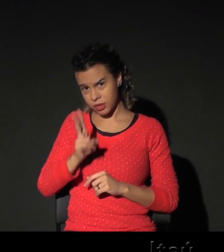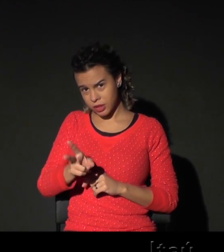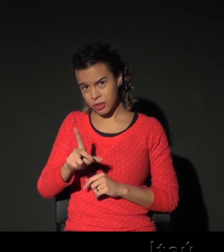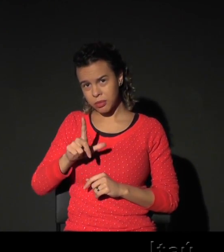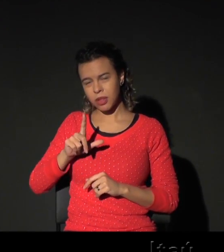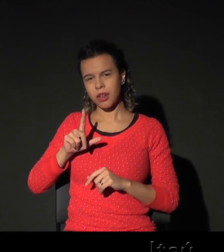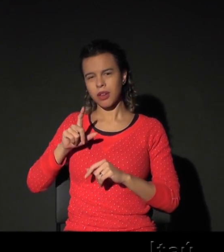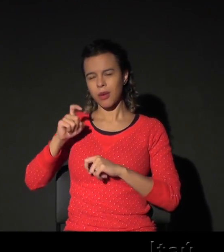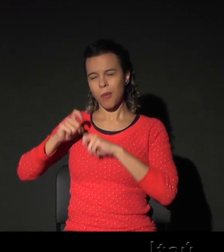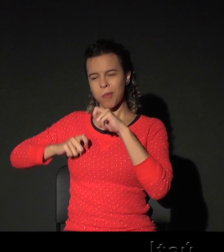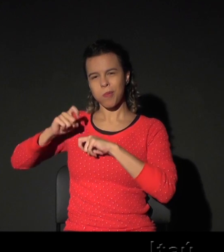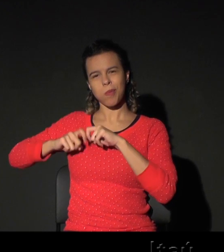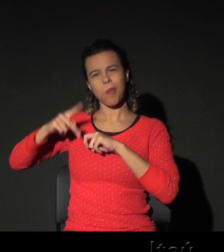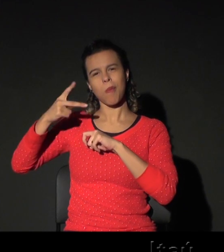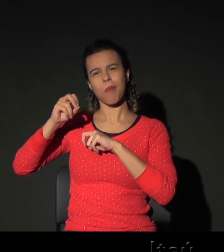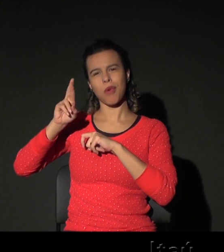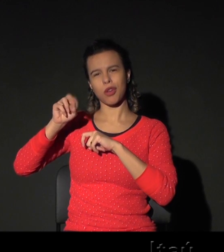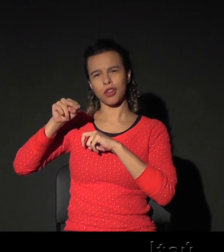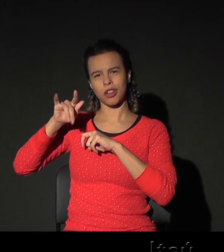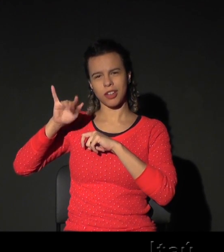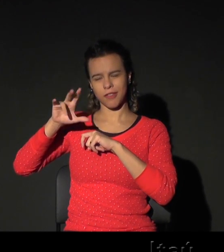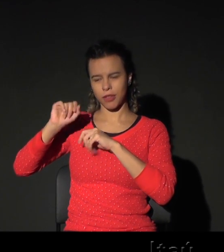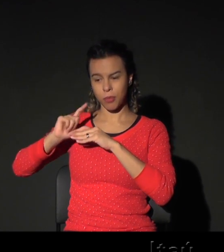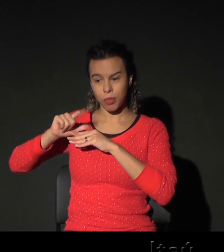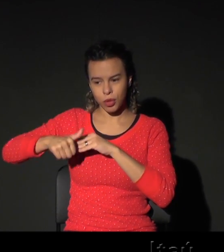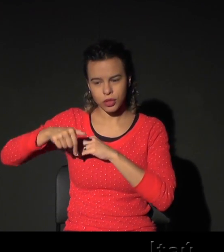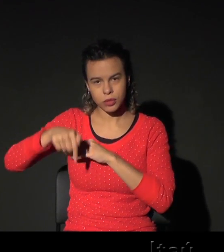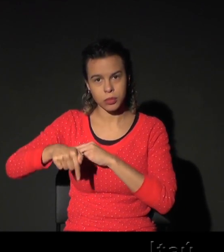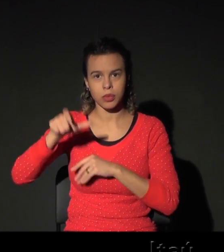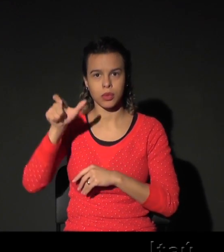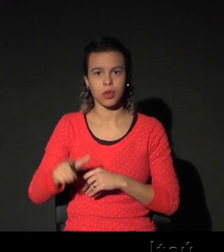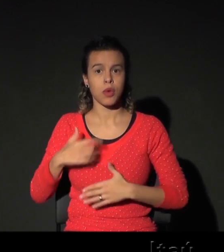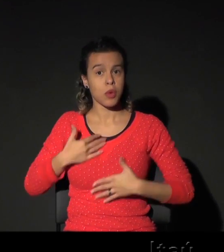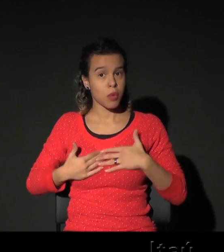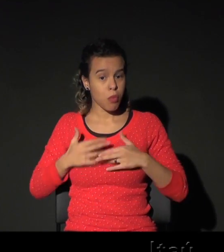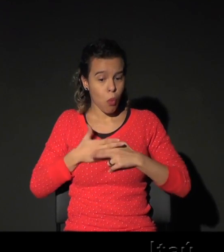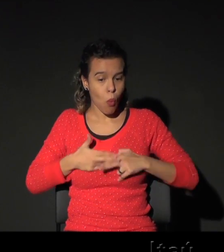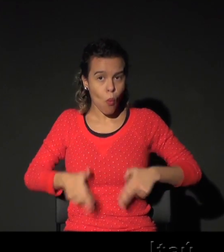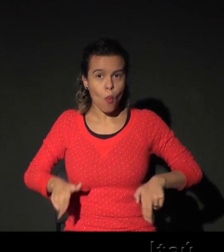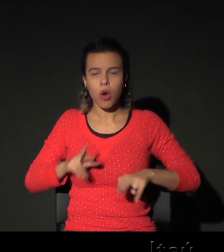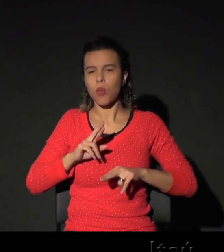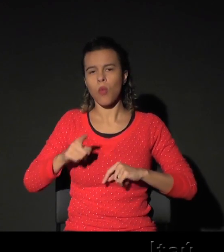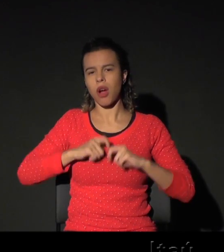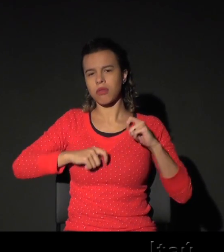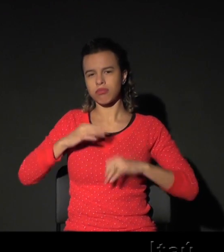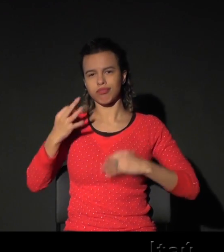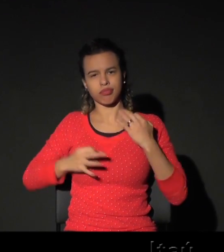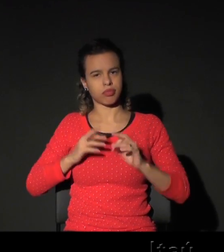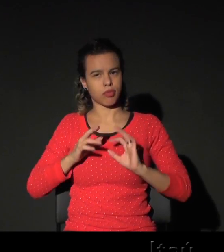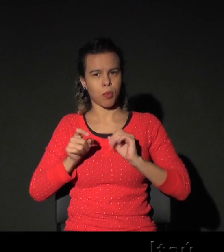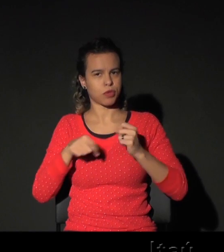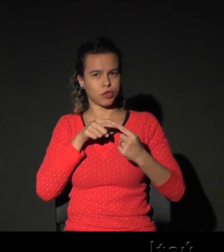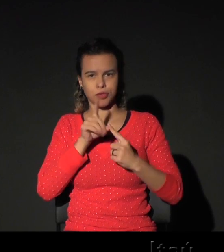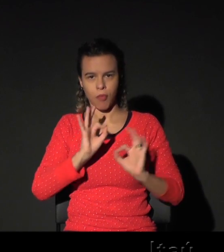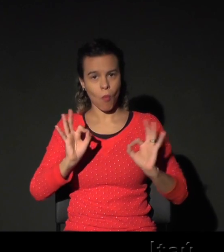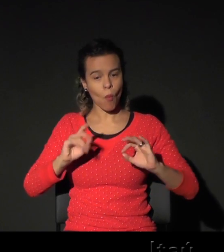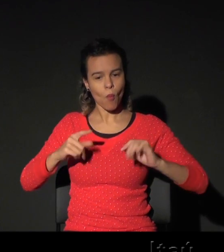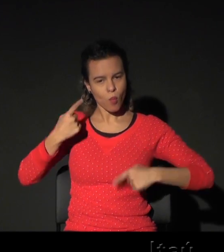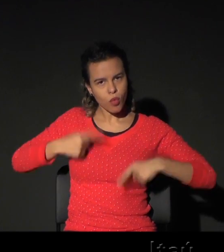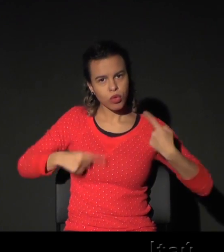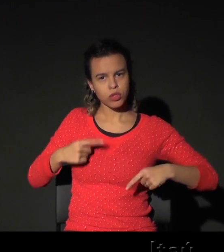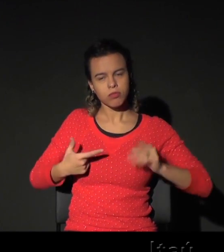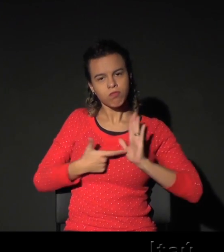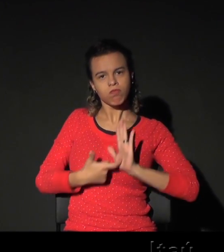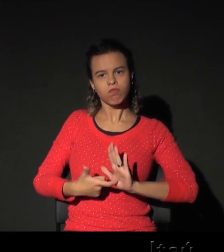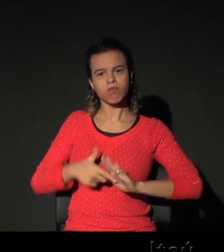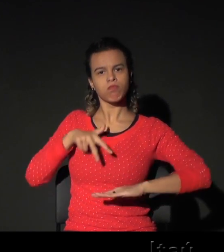pós pornográfico o corpo nu não que não está sexualizado que é politizado e que é apresentado em